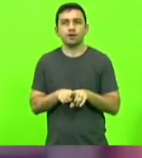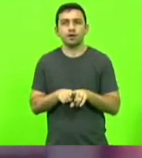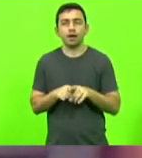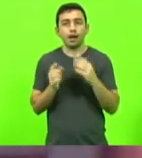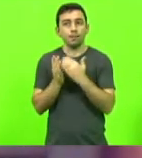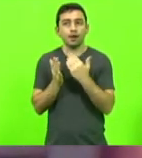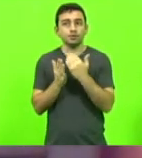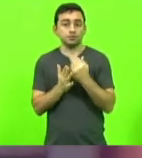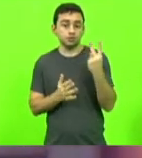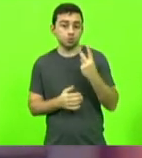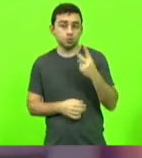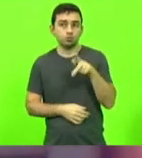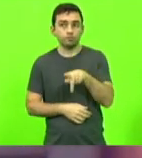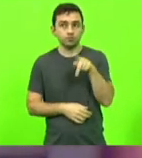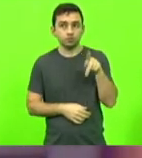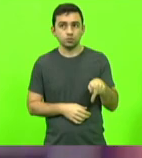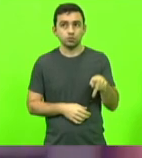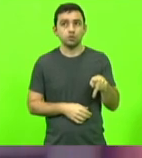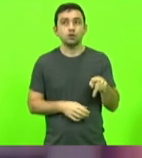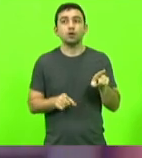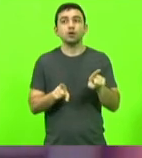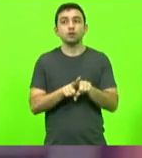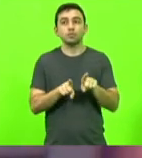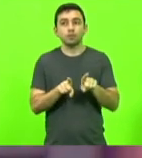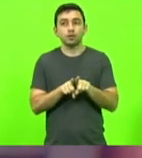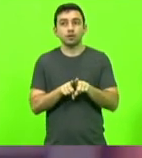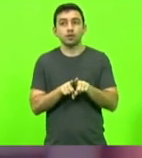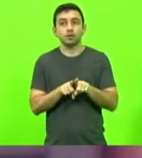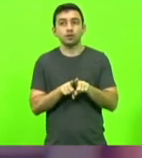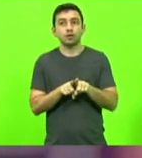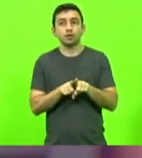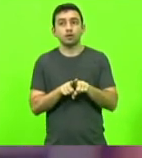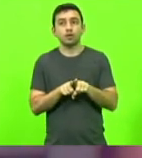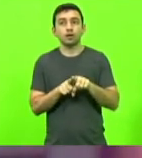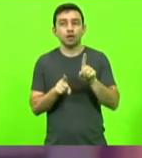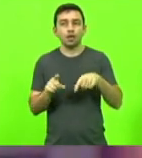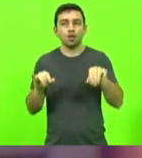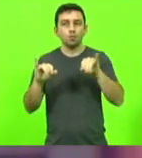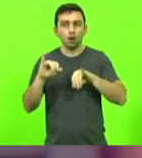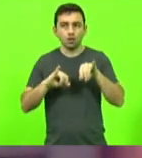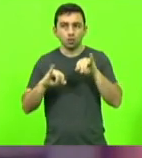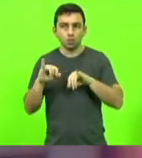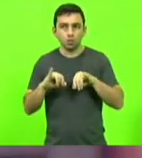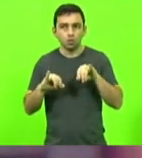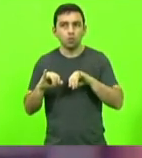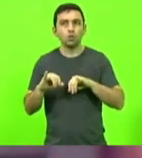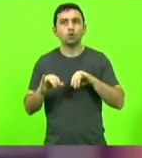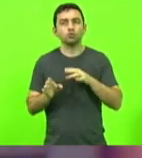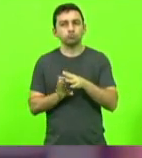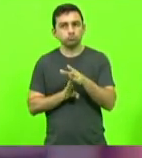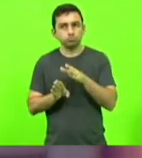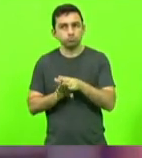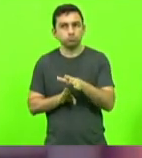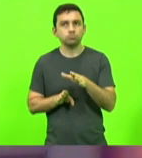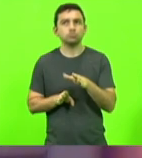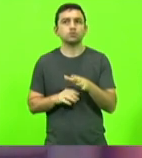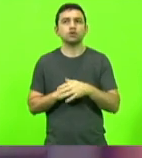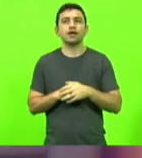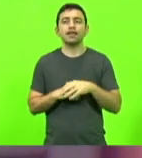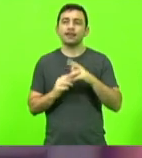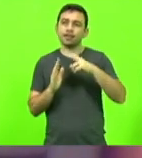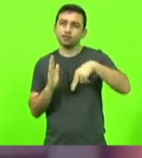segundo professor e também o cargo de laboratório, orientador de laboratório, leitura